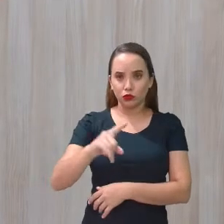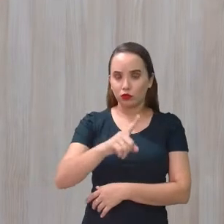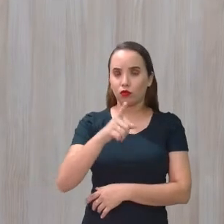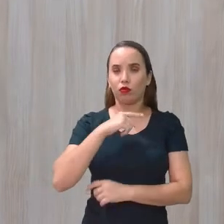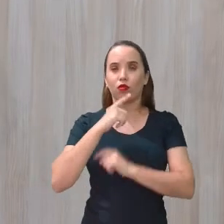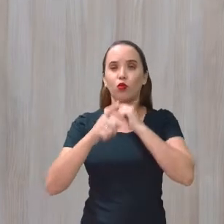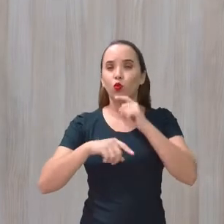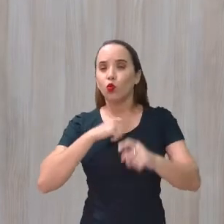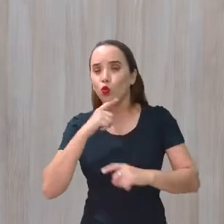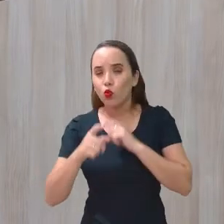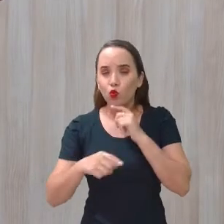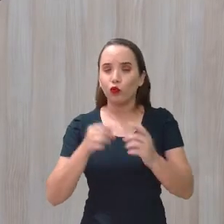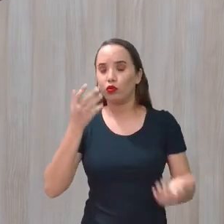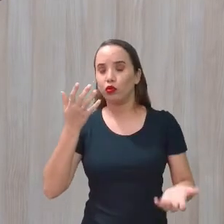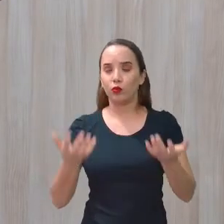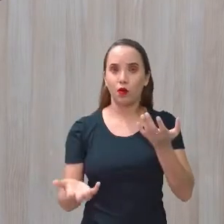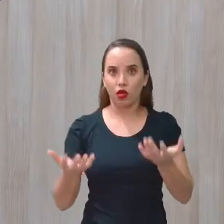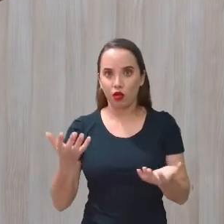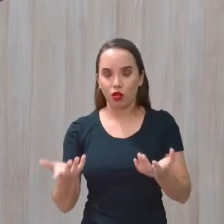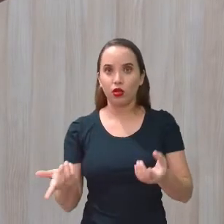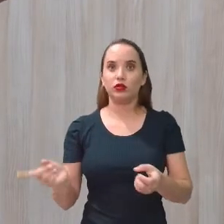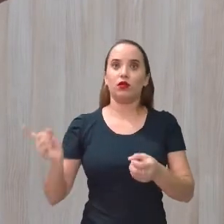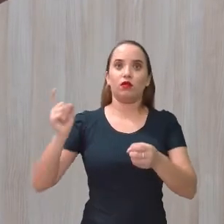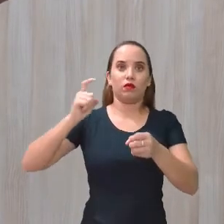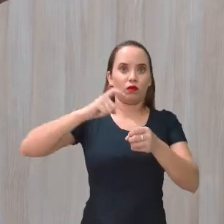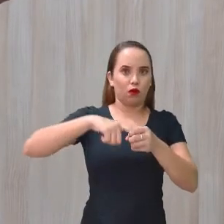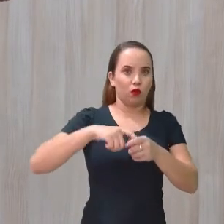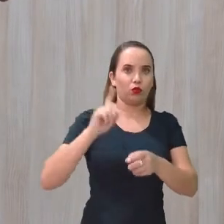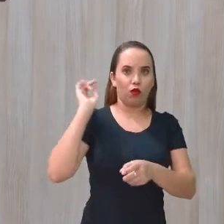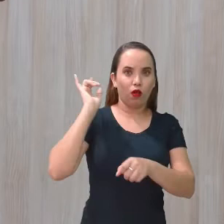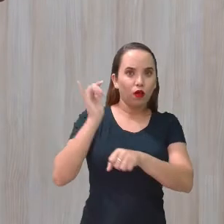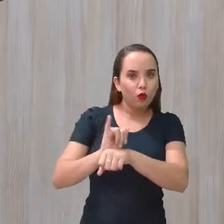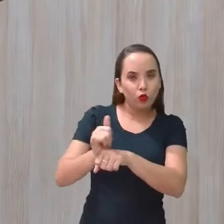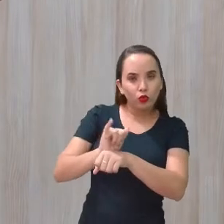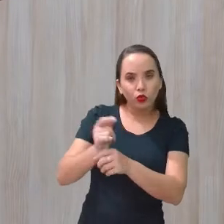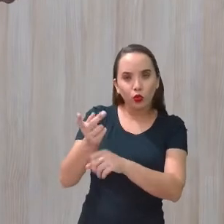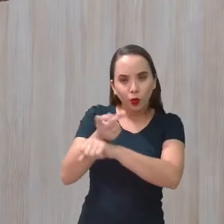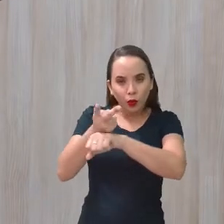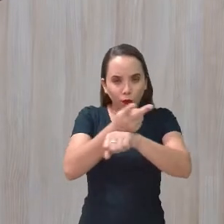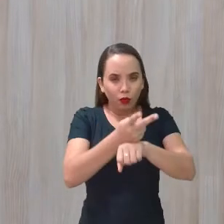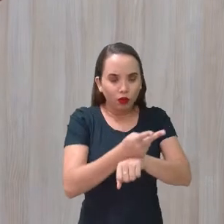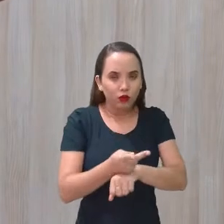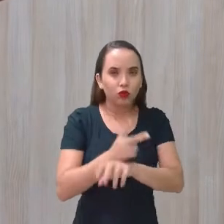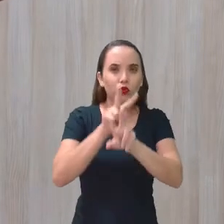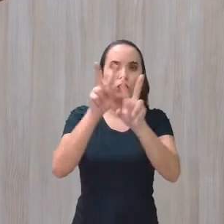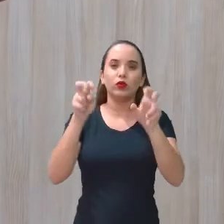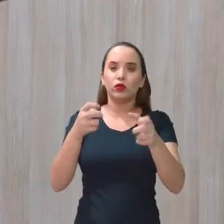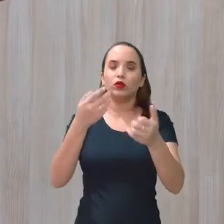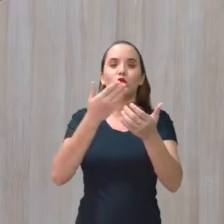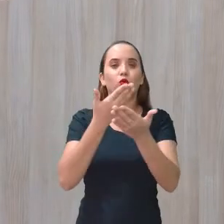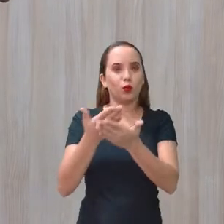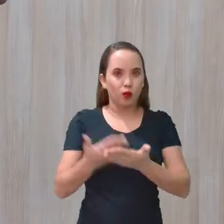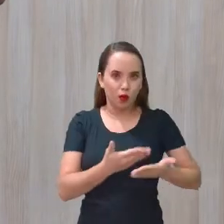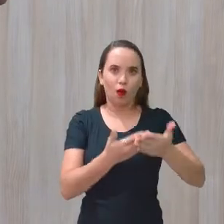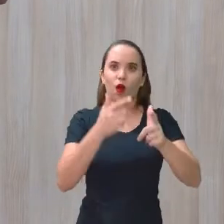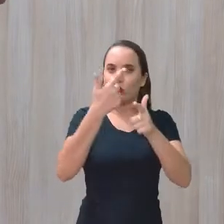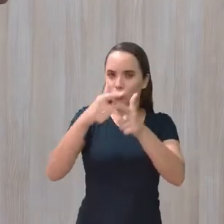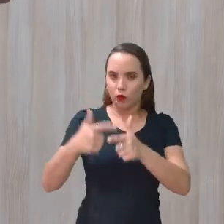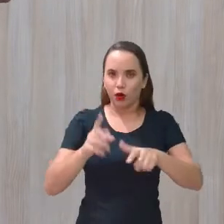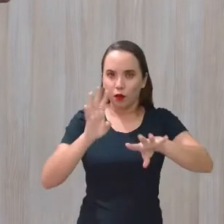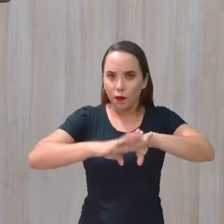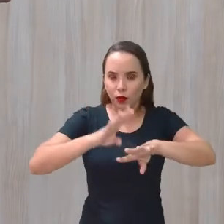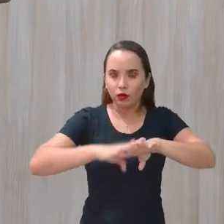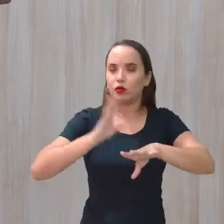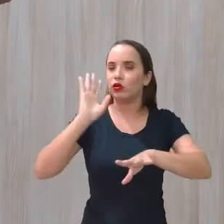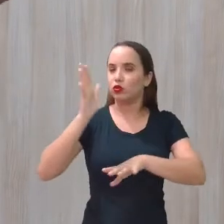de balança, equilíbrio, vai lá no nosso canal no YouTube, pesquisa lá sobre a aula sobre equações, onde a gente trabalhou alguns